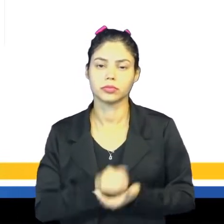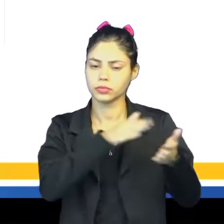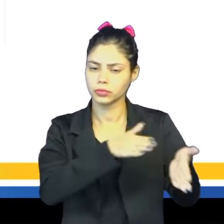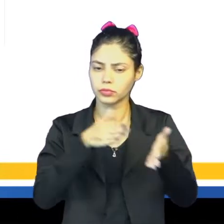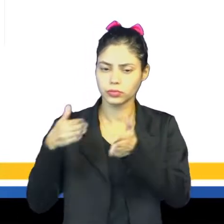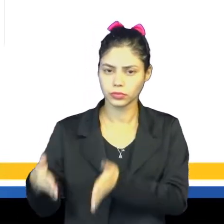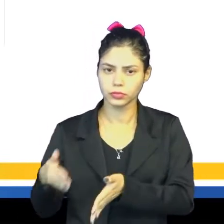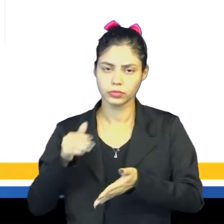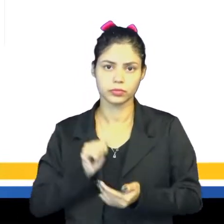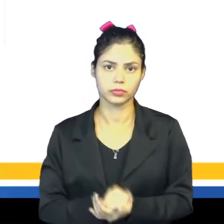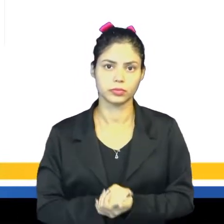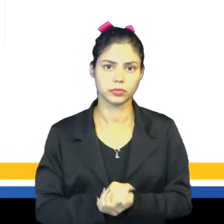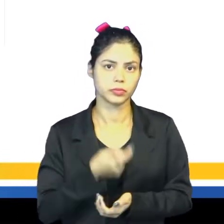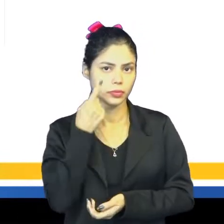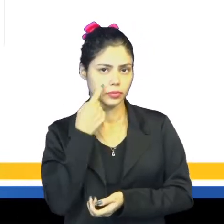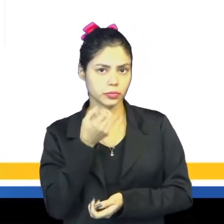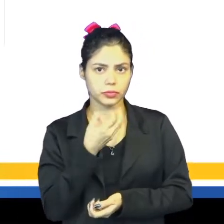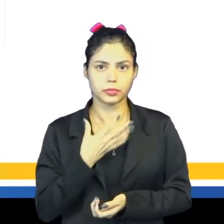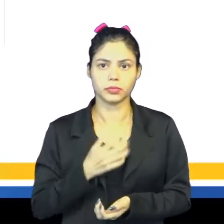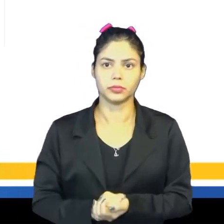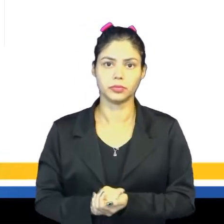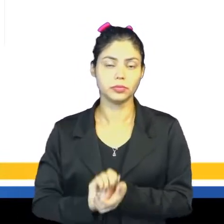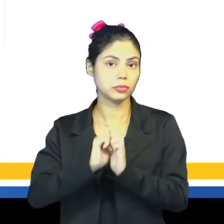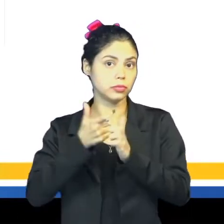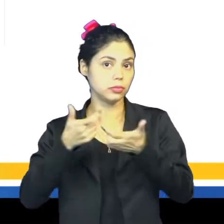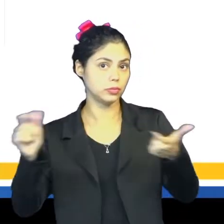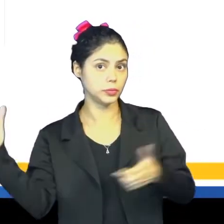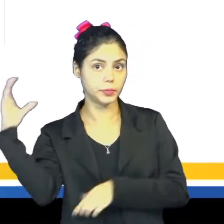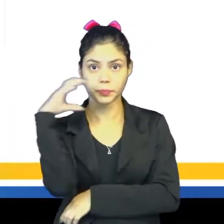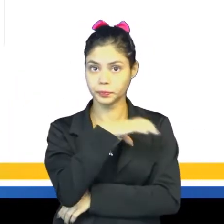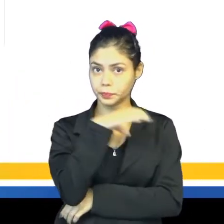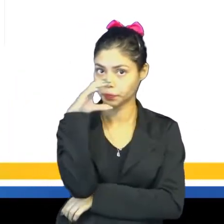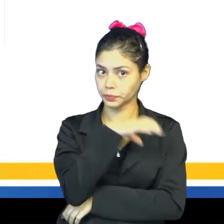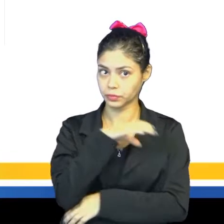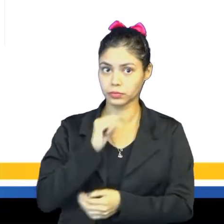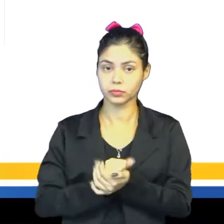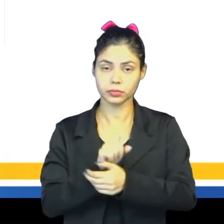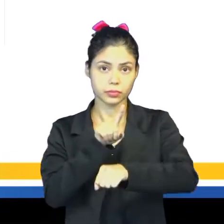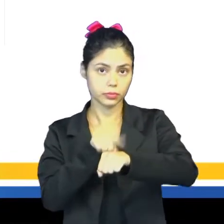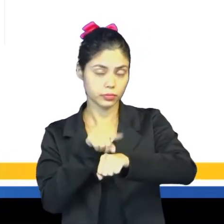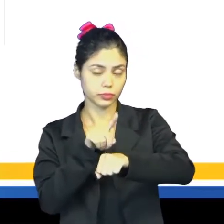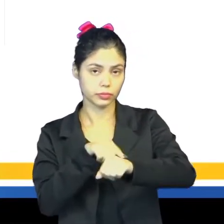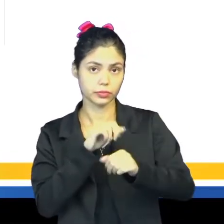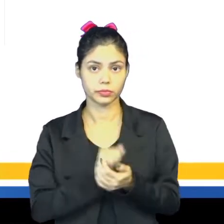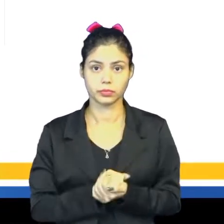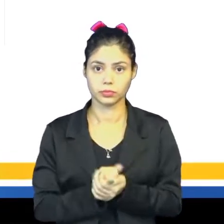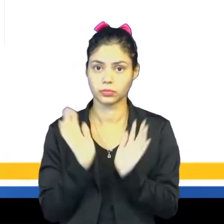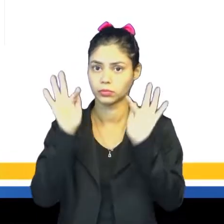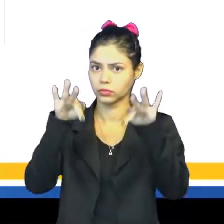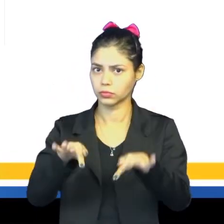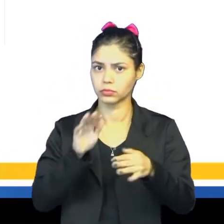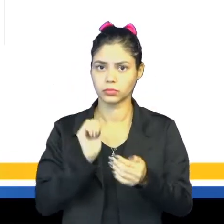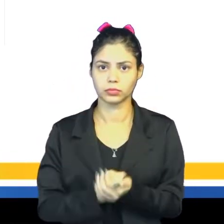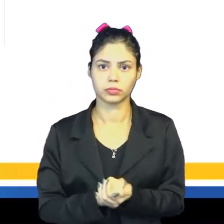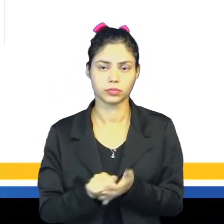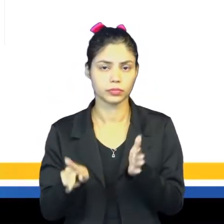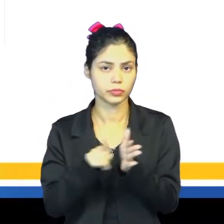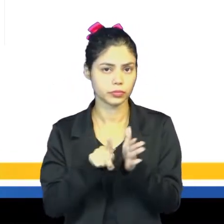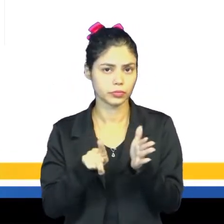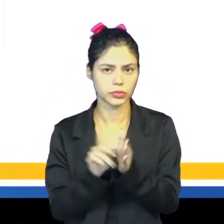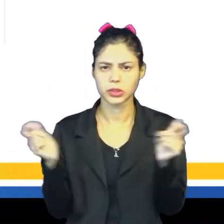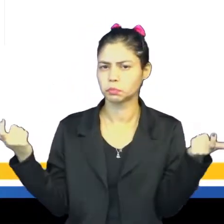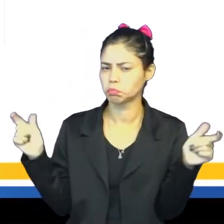parte interessante. Quando se aumenta a velocidade, o tempo para concluir um percurso